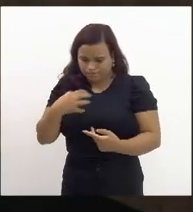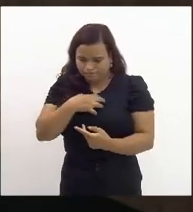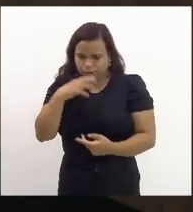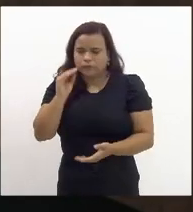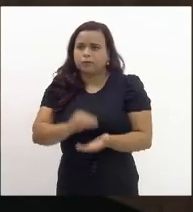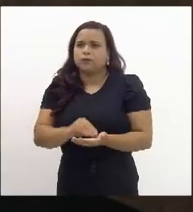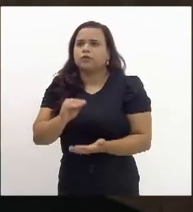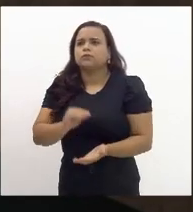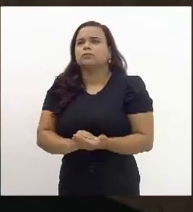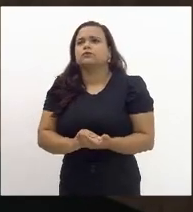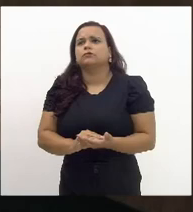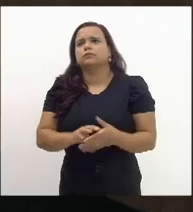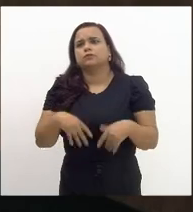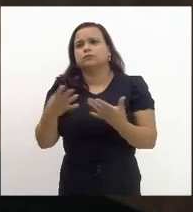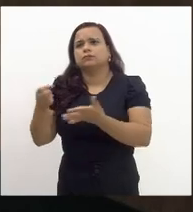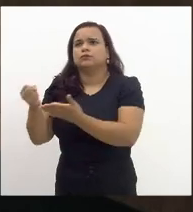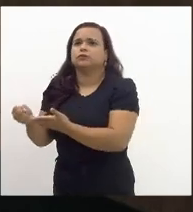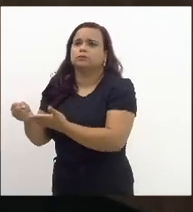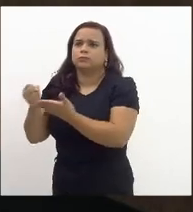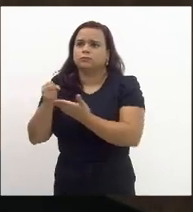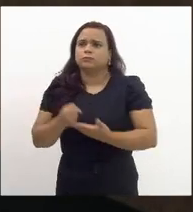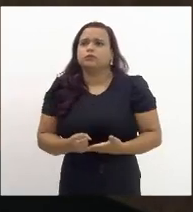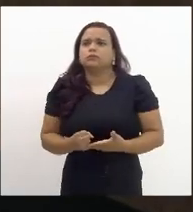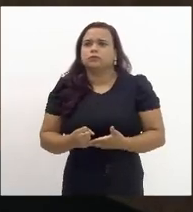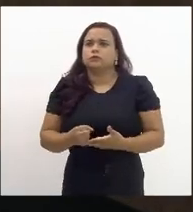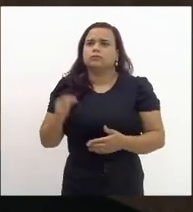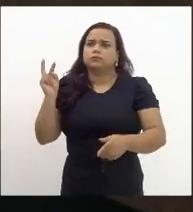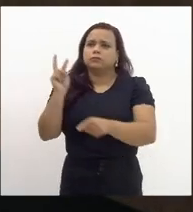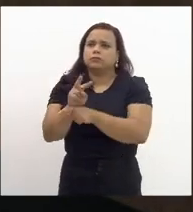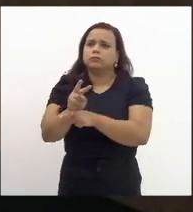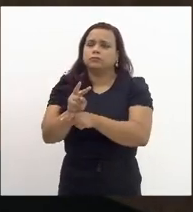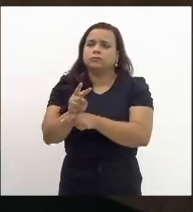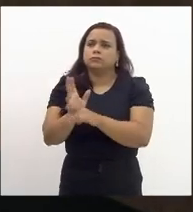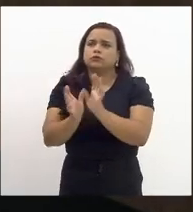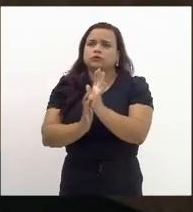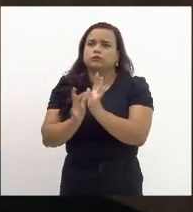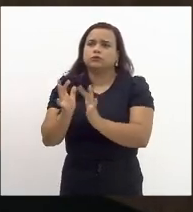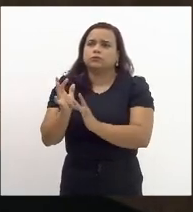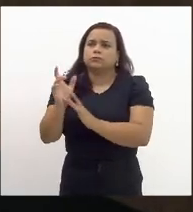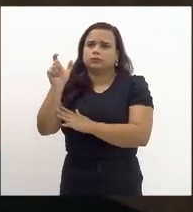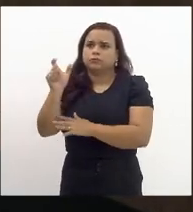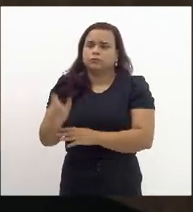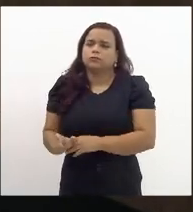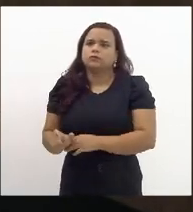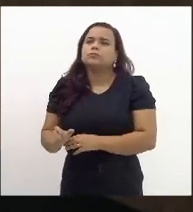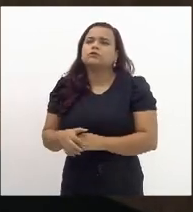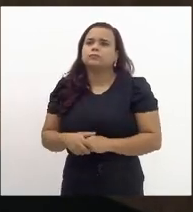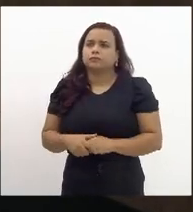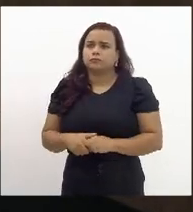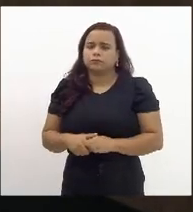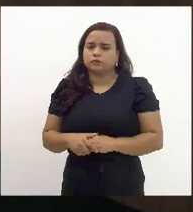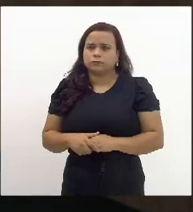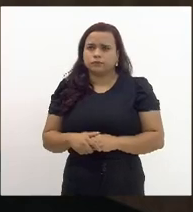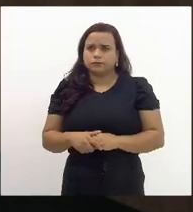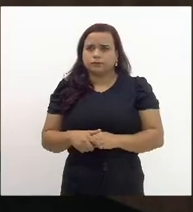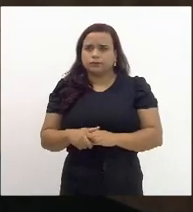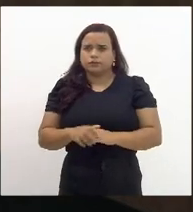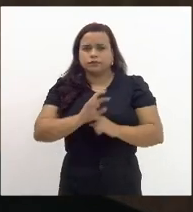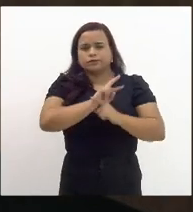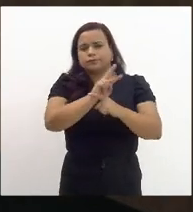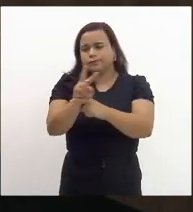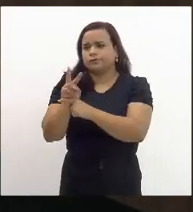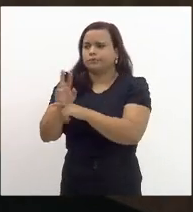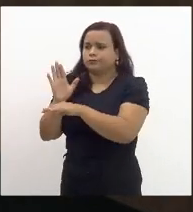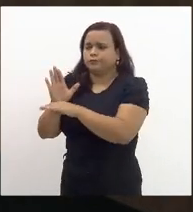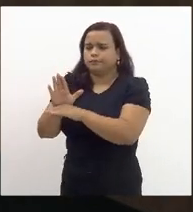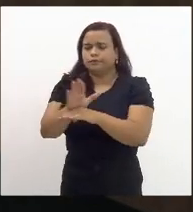E trazendo a figura de Jesus Cristo, deputado Felipe Obel, como guardião do Estado do